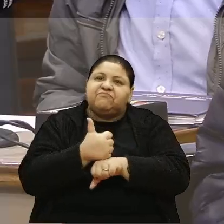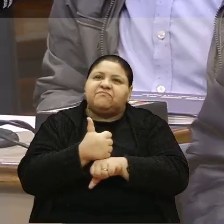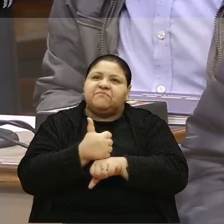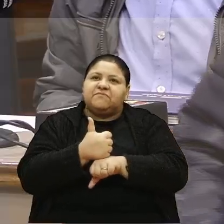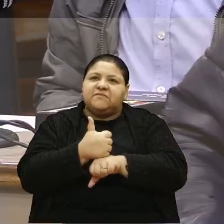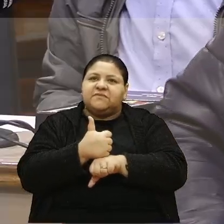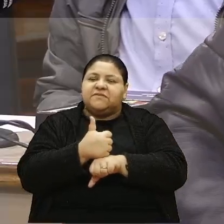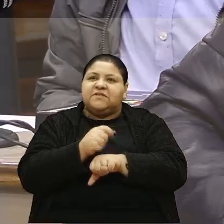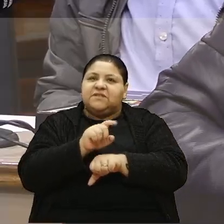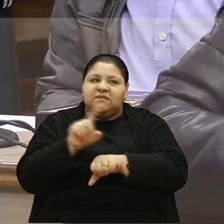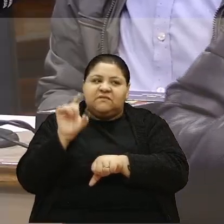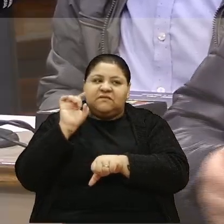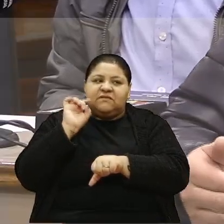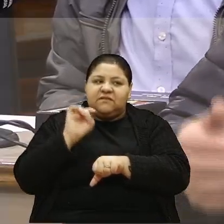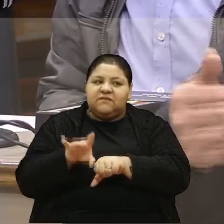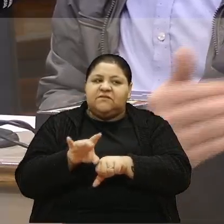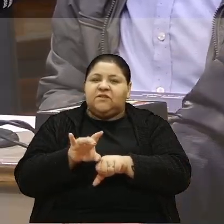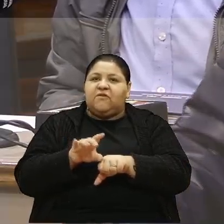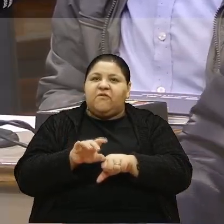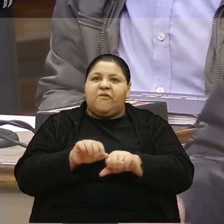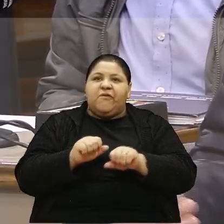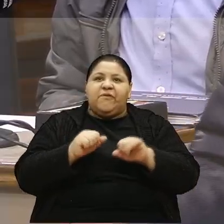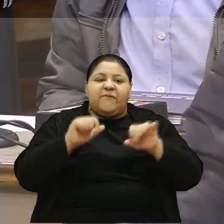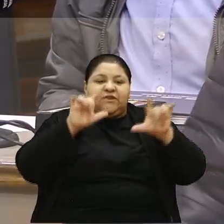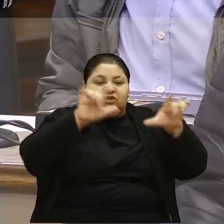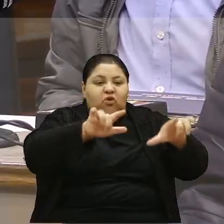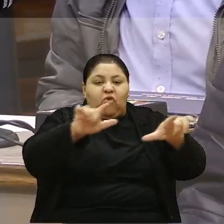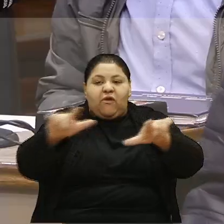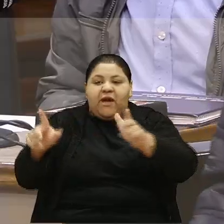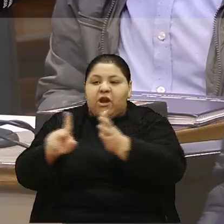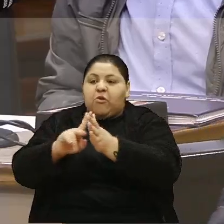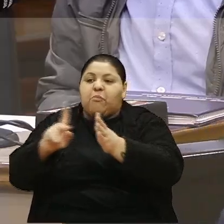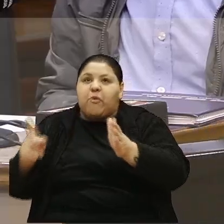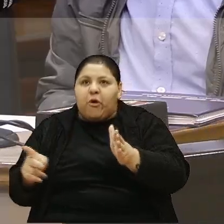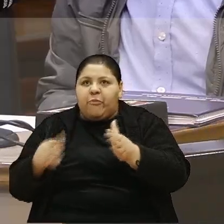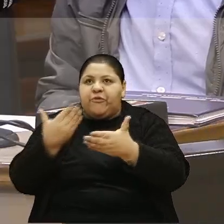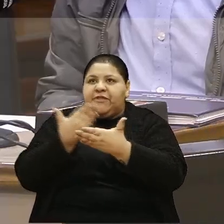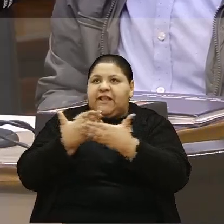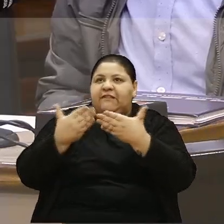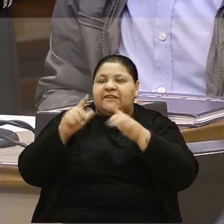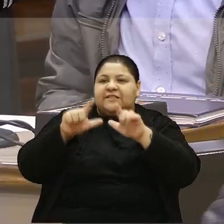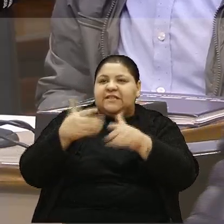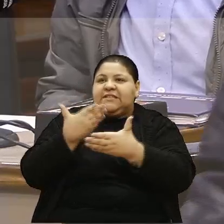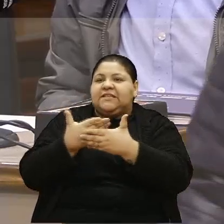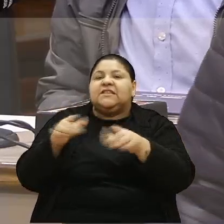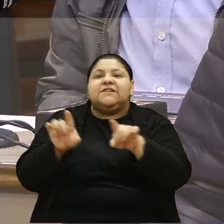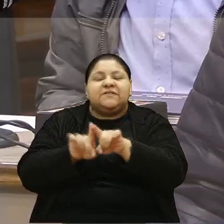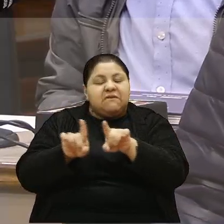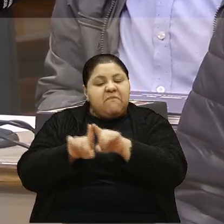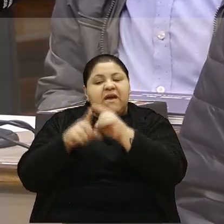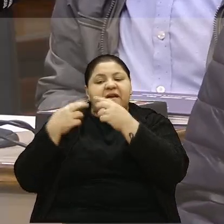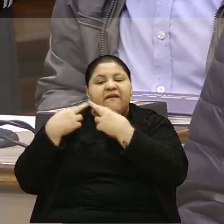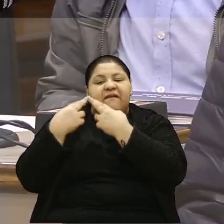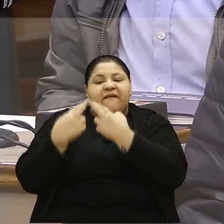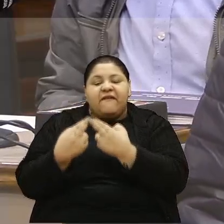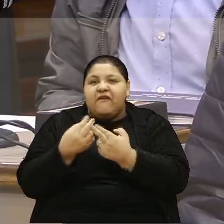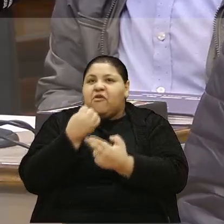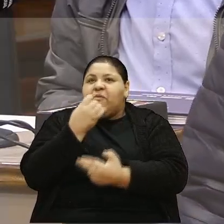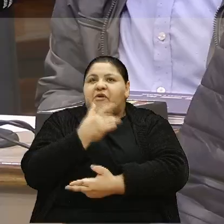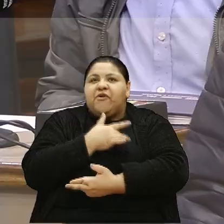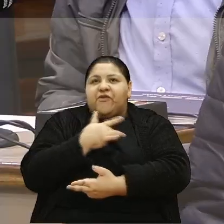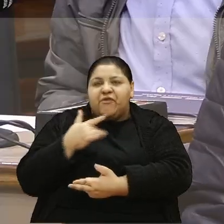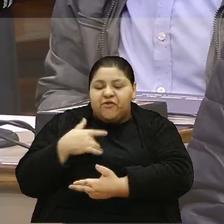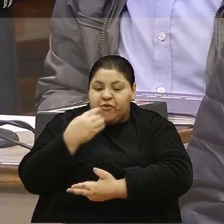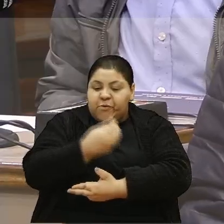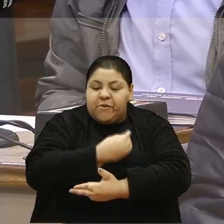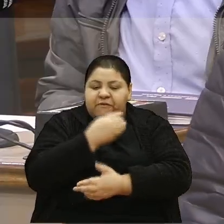vai muito além, né, dos campos, das quadras, dos ginásios, da sala de aula, eles que também são responsáveis pelo bem-estar, pela uma